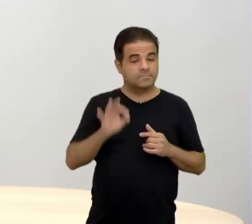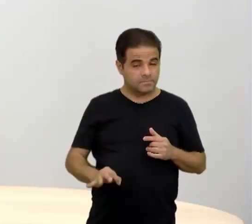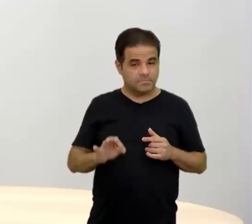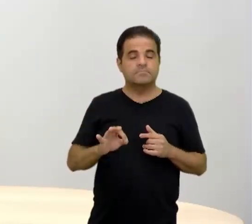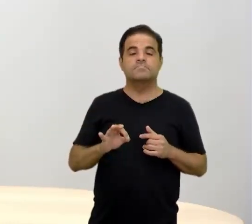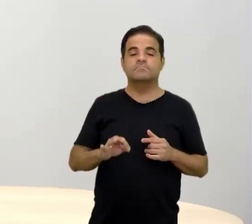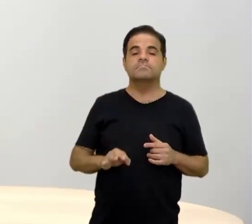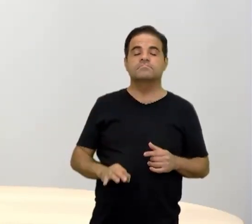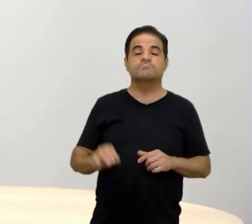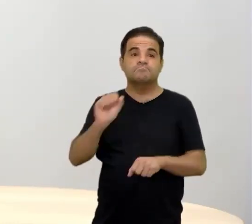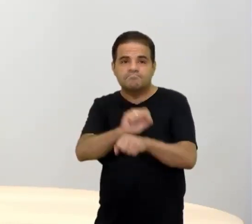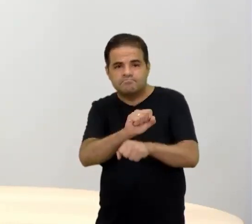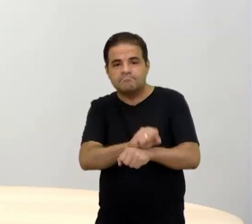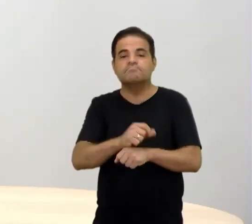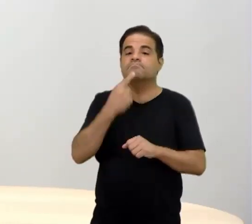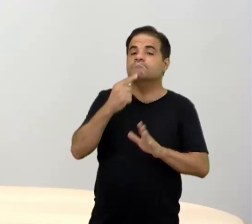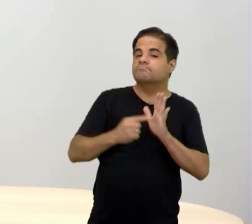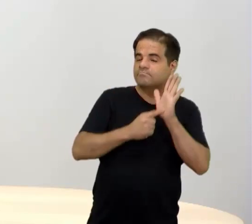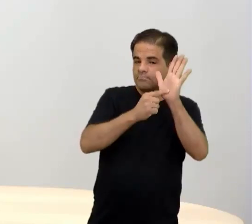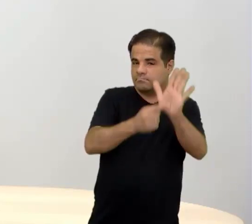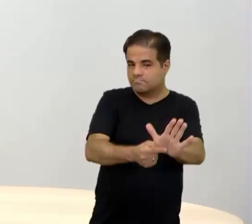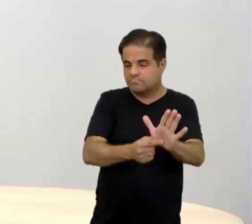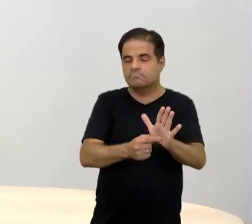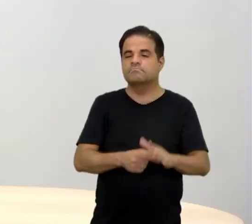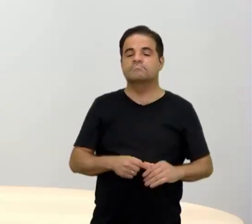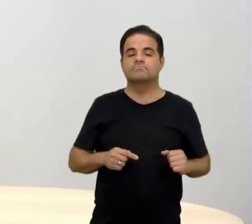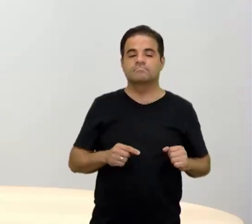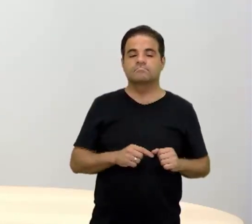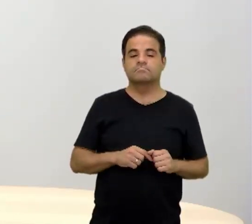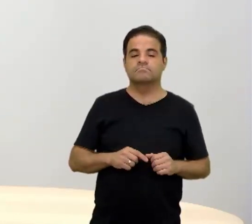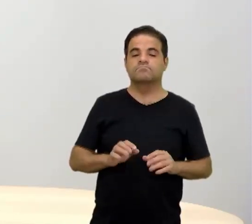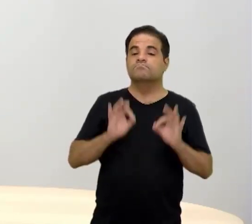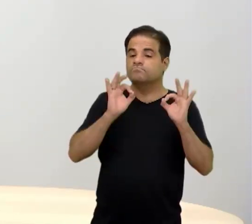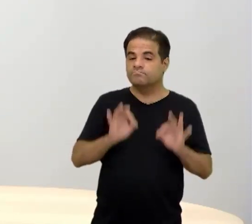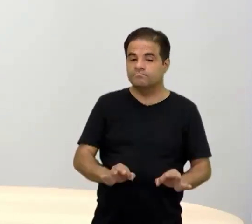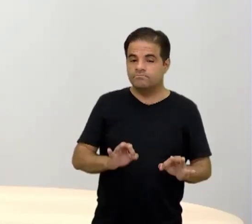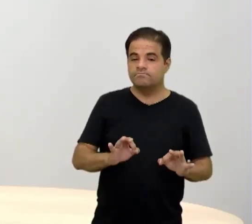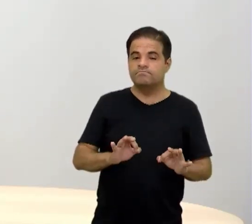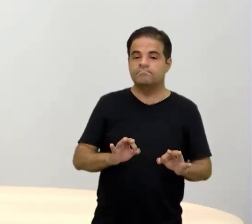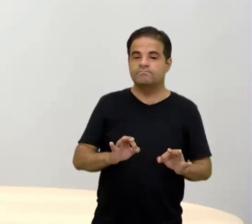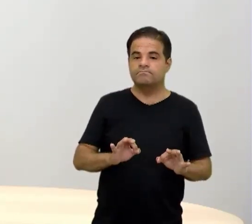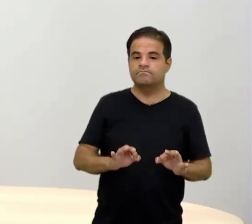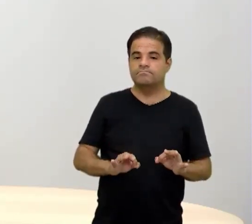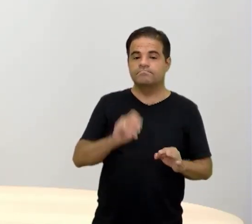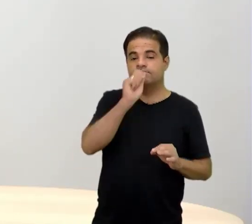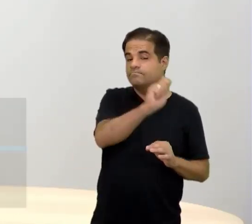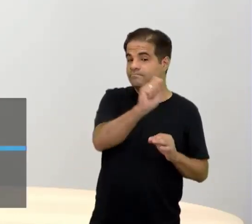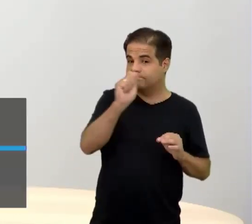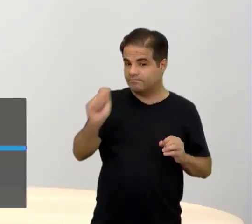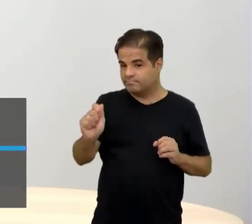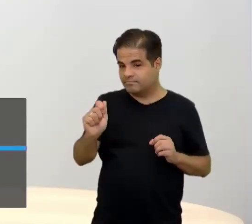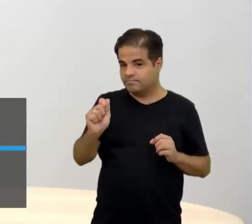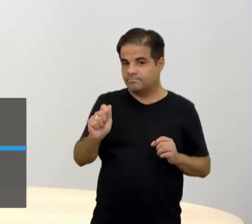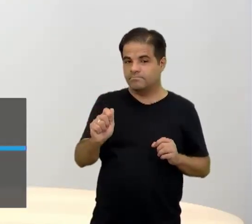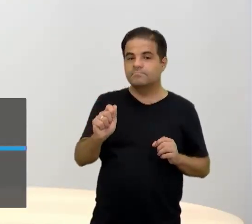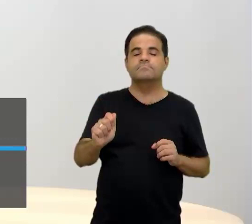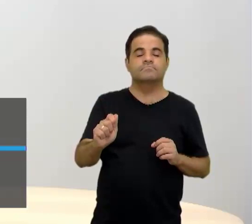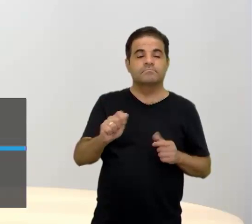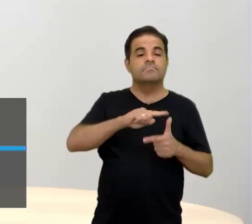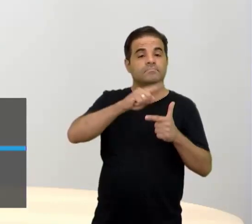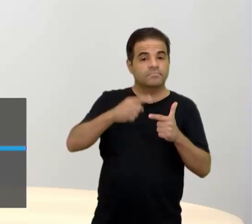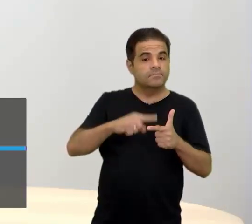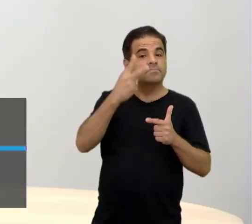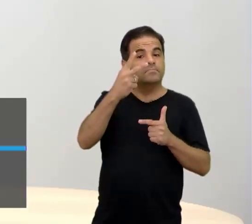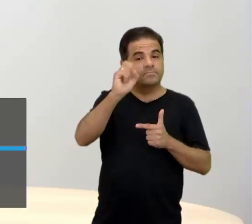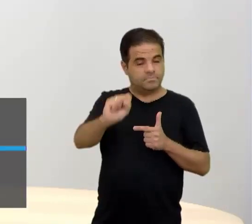41% aí dos espectadores indicaram pra gente, né, que a alternativa correta é a alternativa AA, ângulo, ângulo. Nós